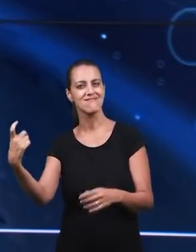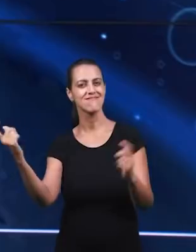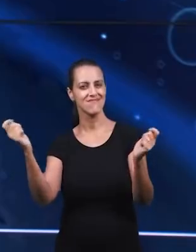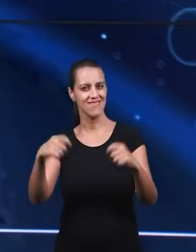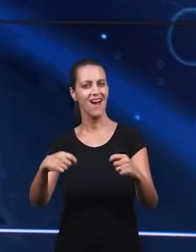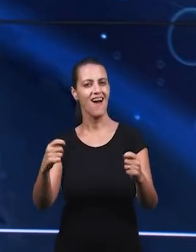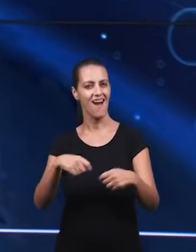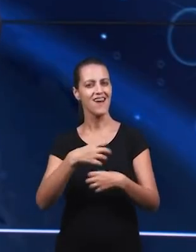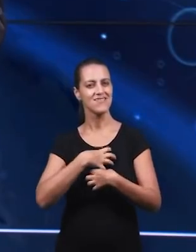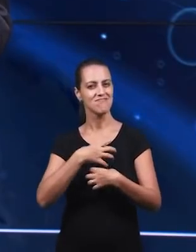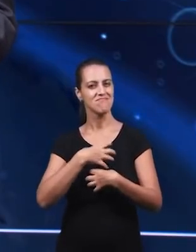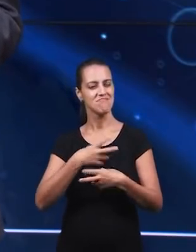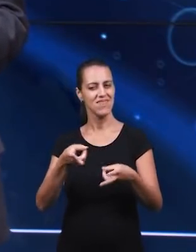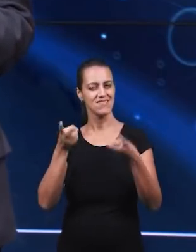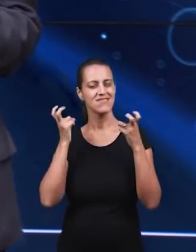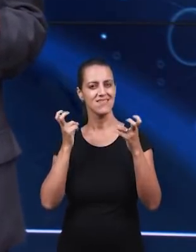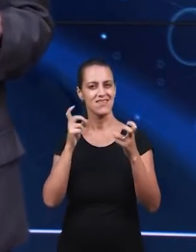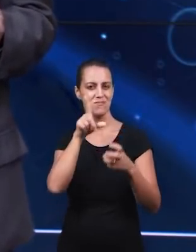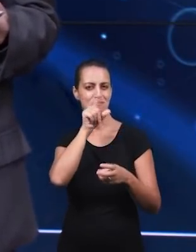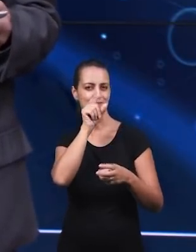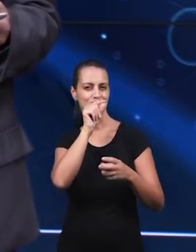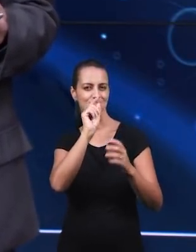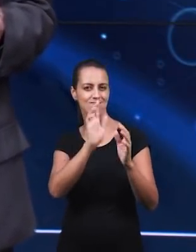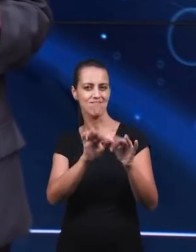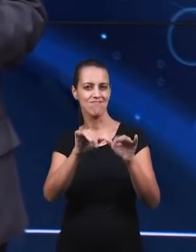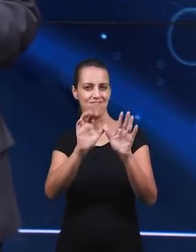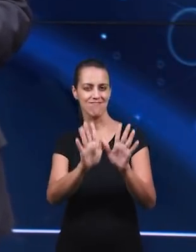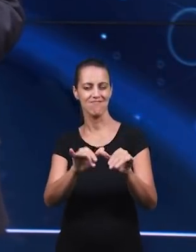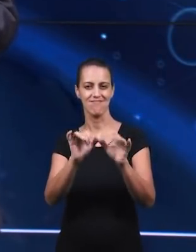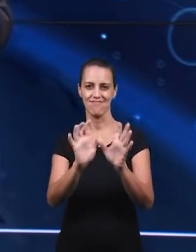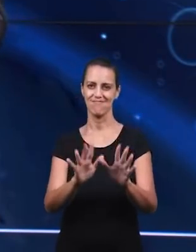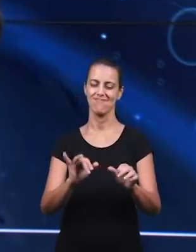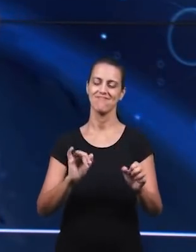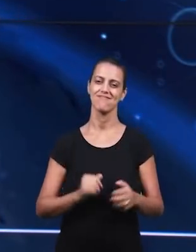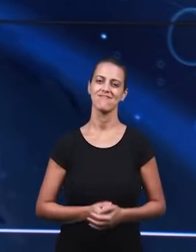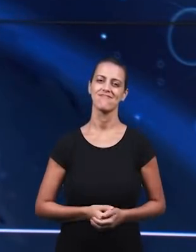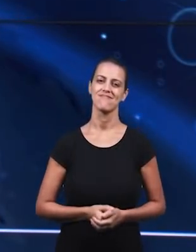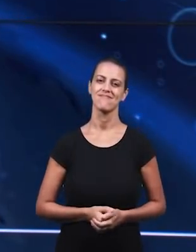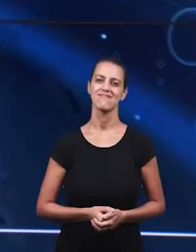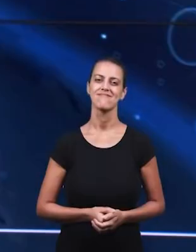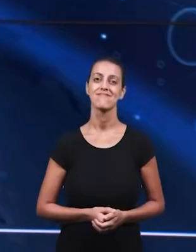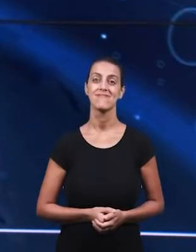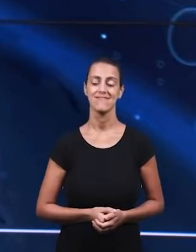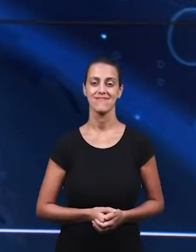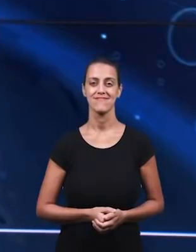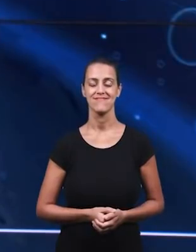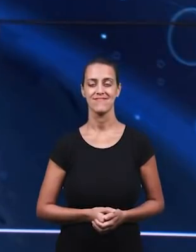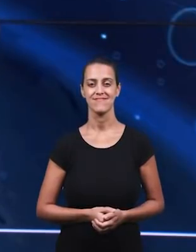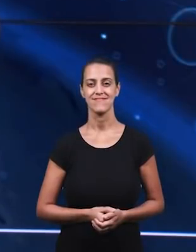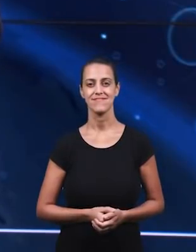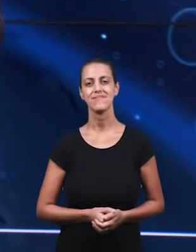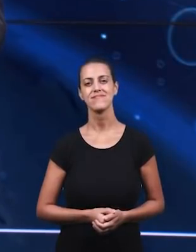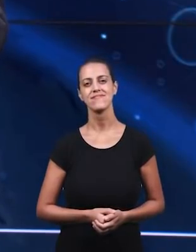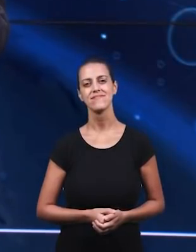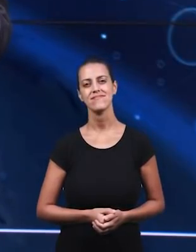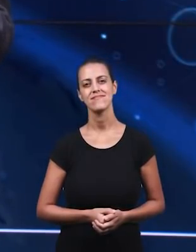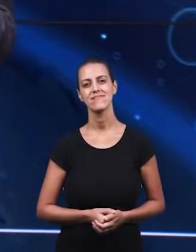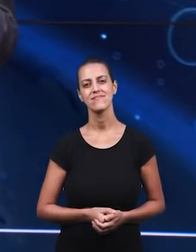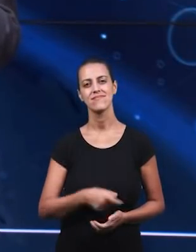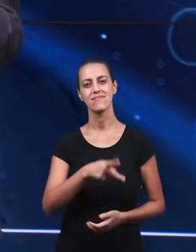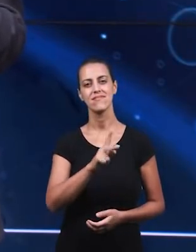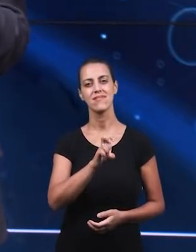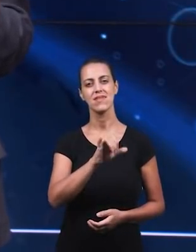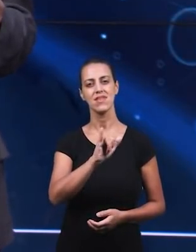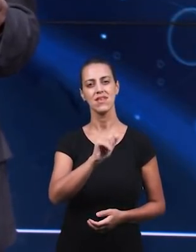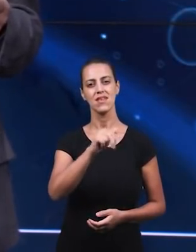ouvidos ouvir as irmãs falando e também os pássaros cantando. E trata-se das nossas irmãs, a